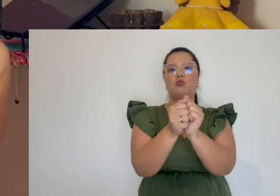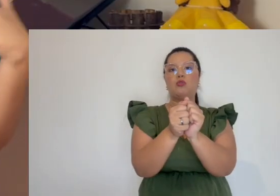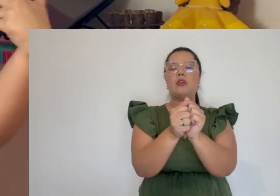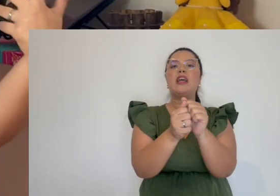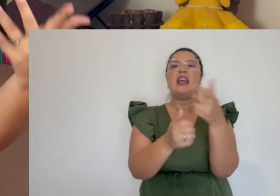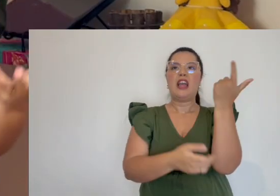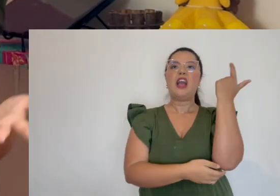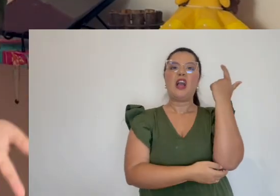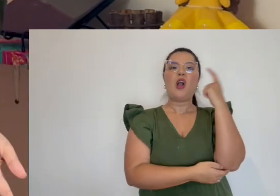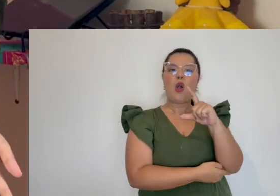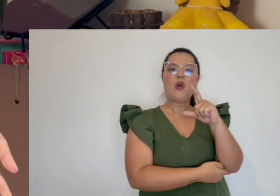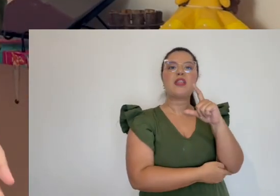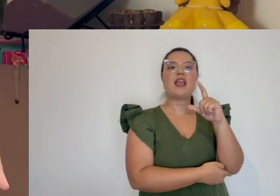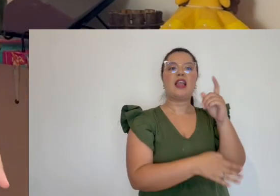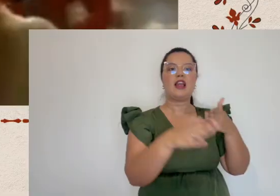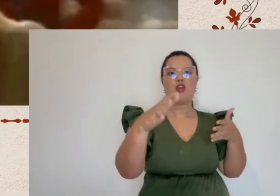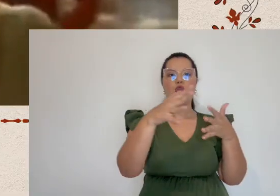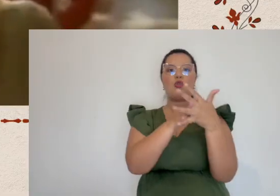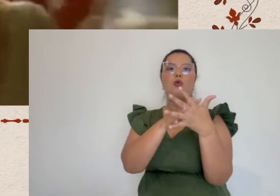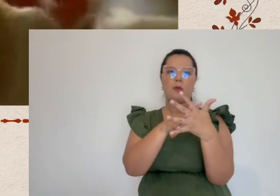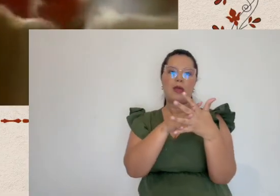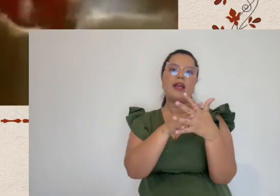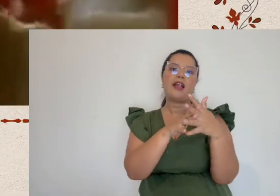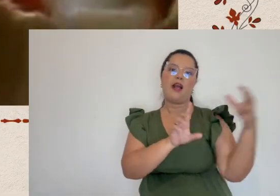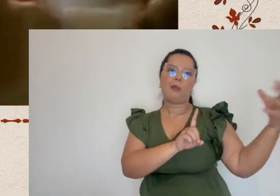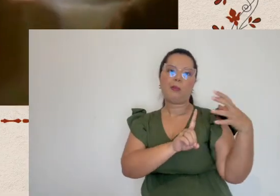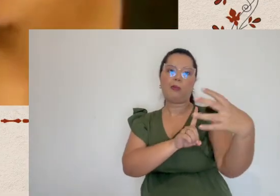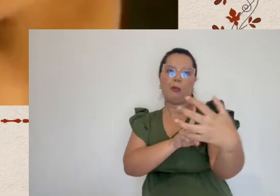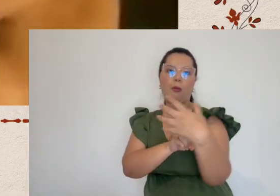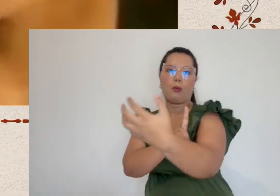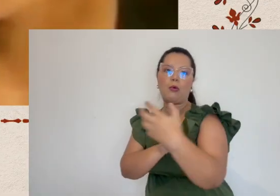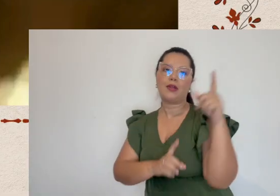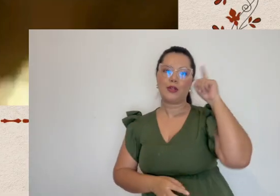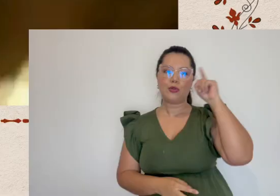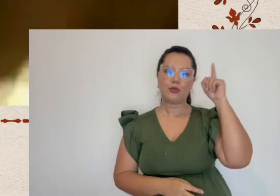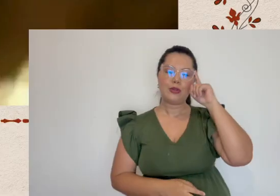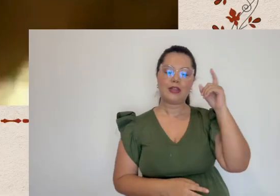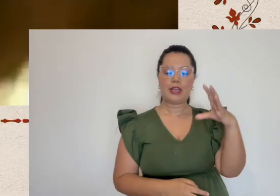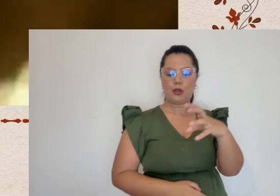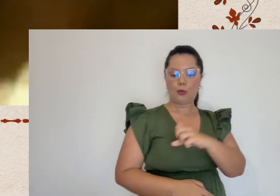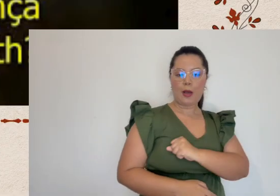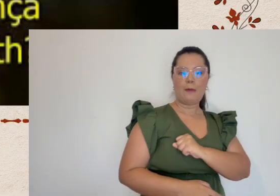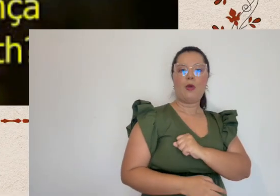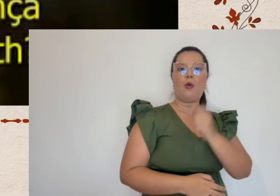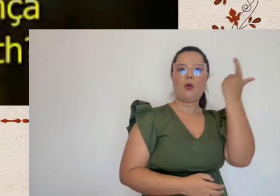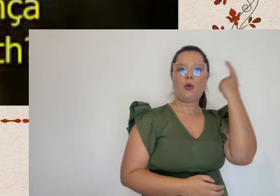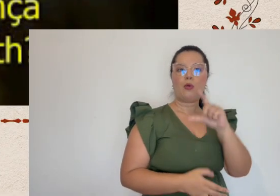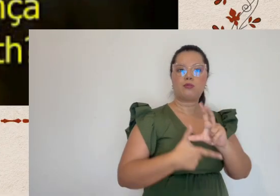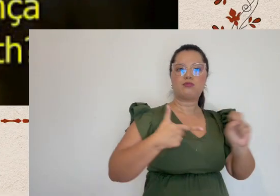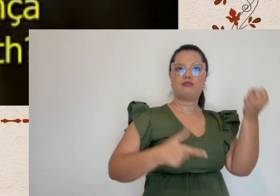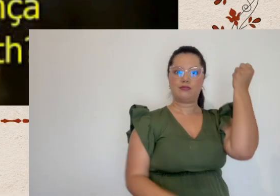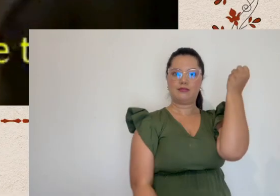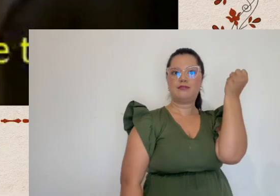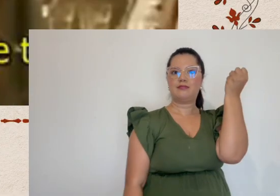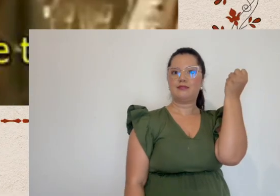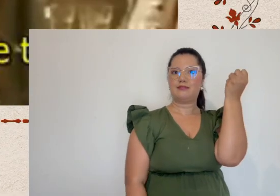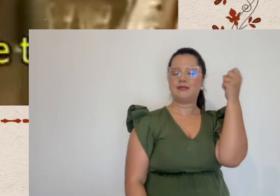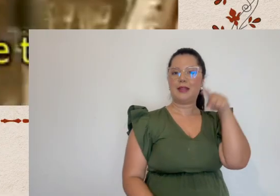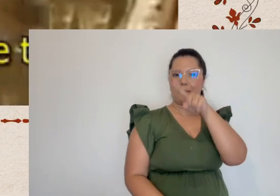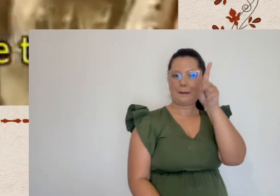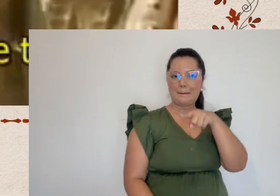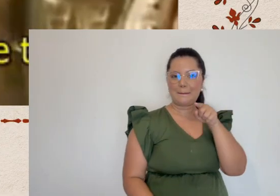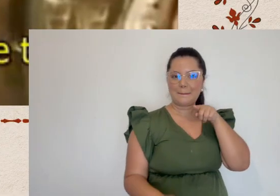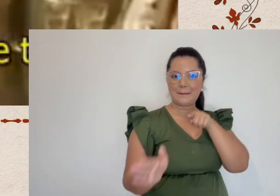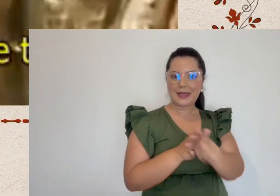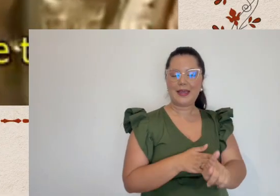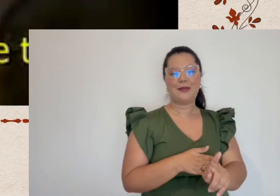que possam ficar juntos no final. Eles conseguem burlar as situações do cotidiano para que o amor deles